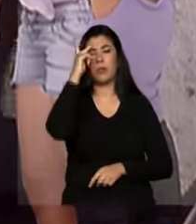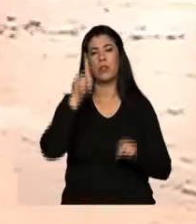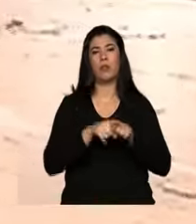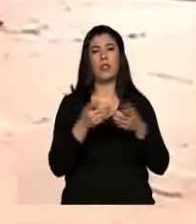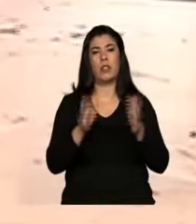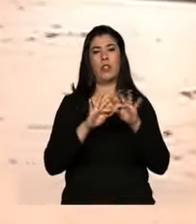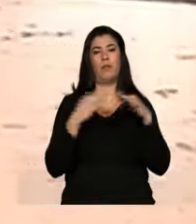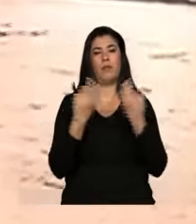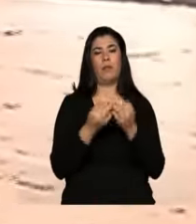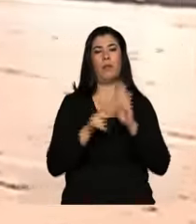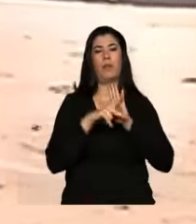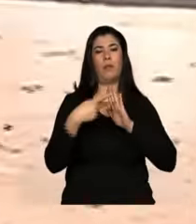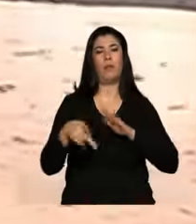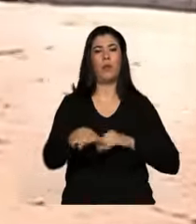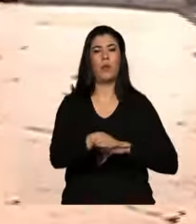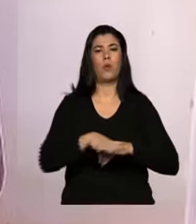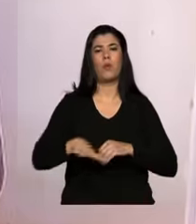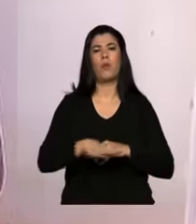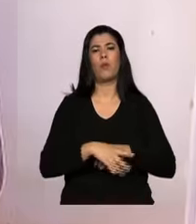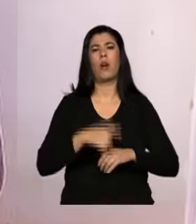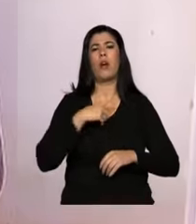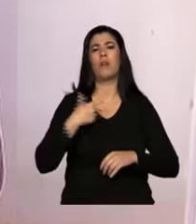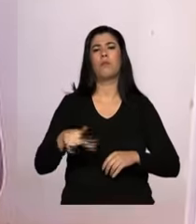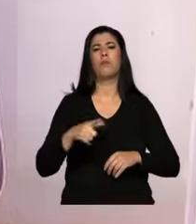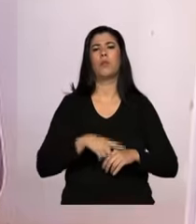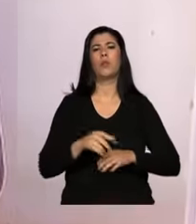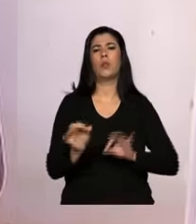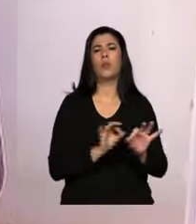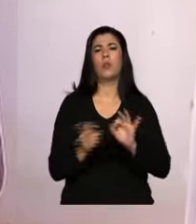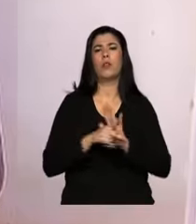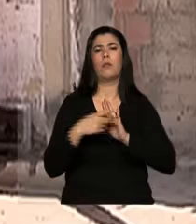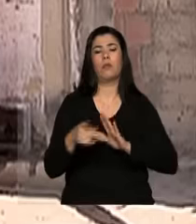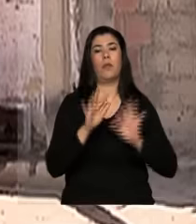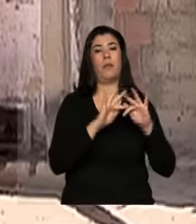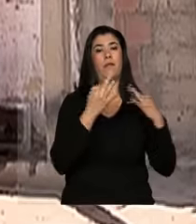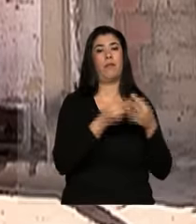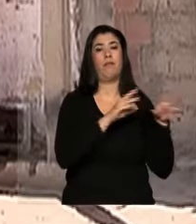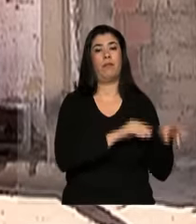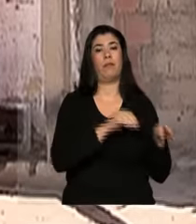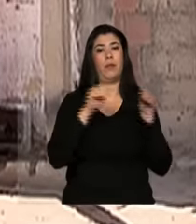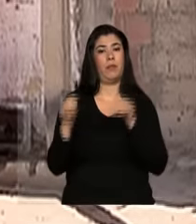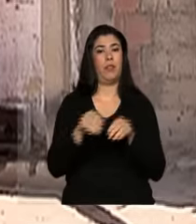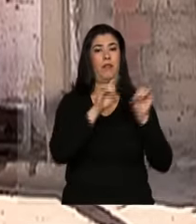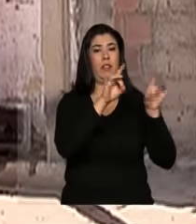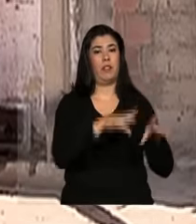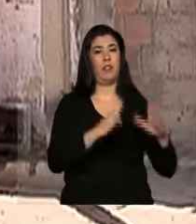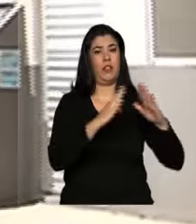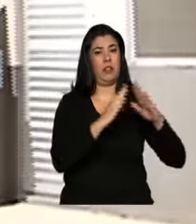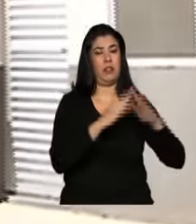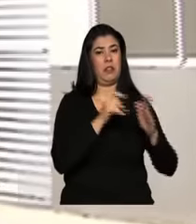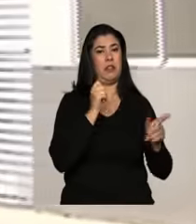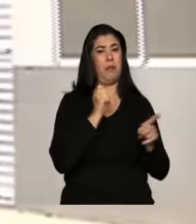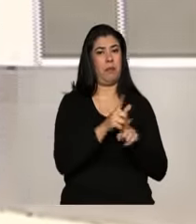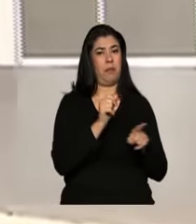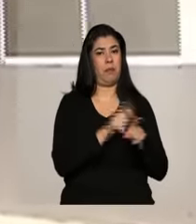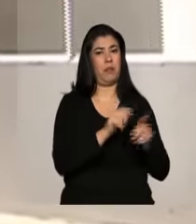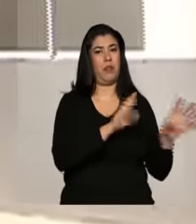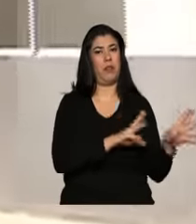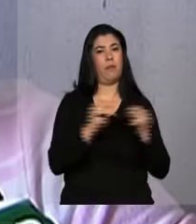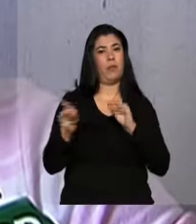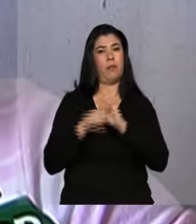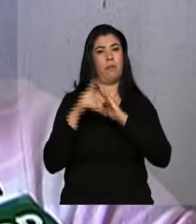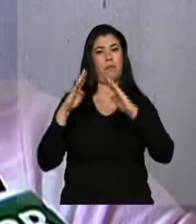que vive em um bairro sem infraestrutura. Agora, a família está de mudança, vai sair da casa que mora de aluguel para a casa